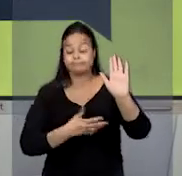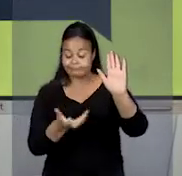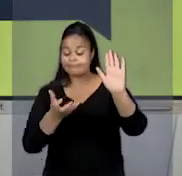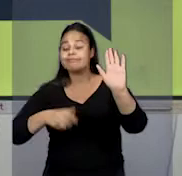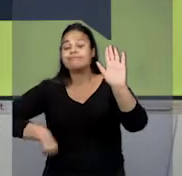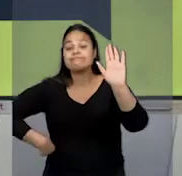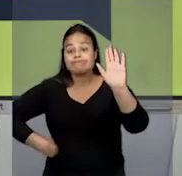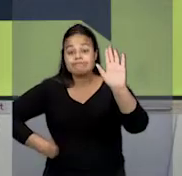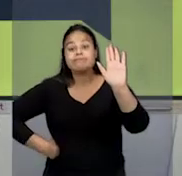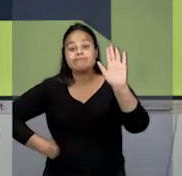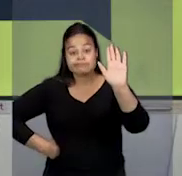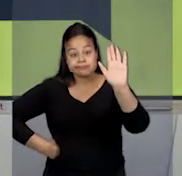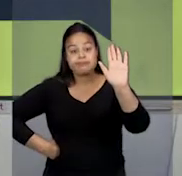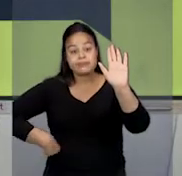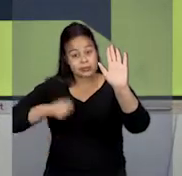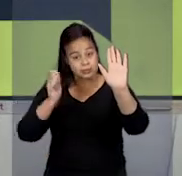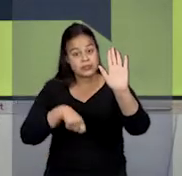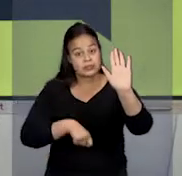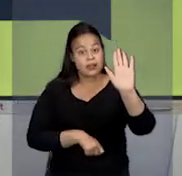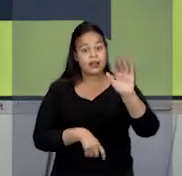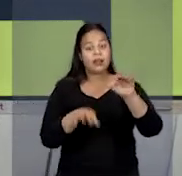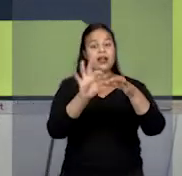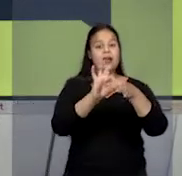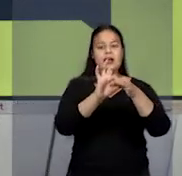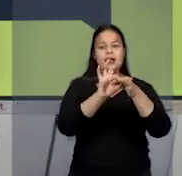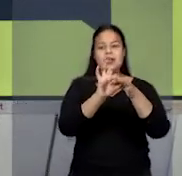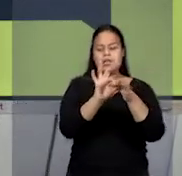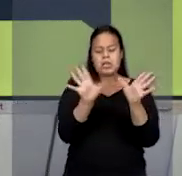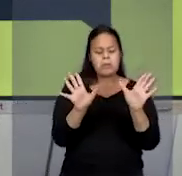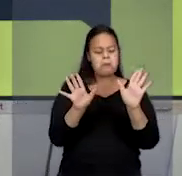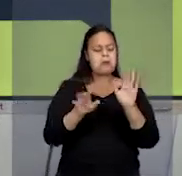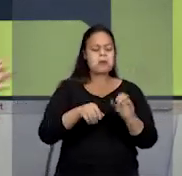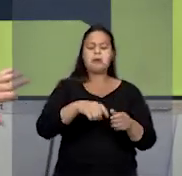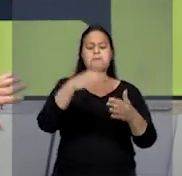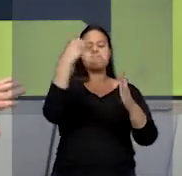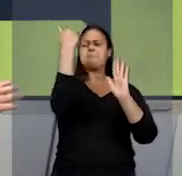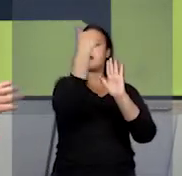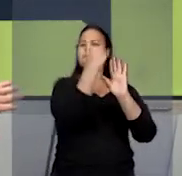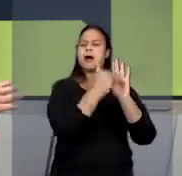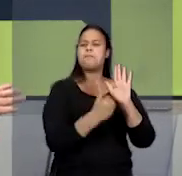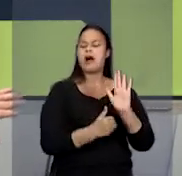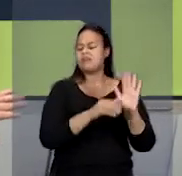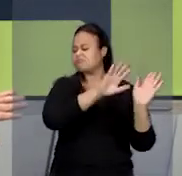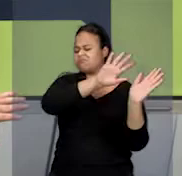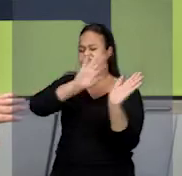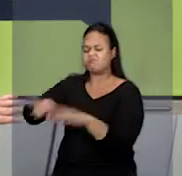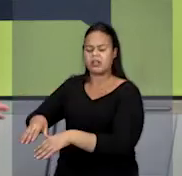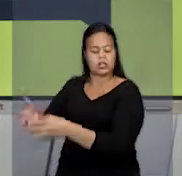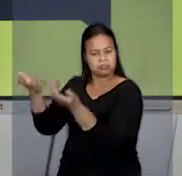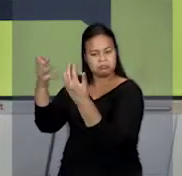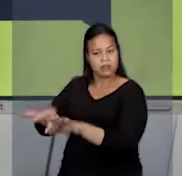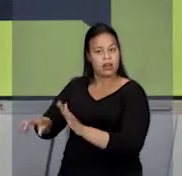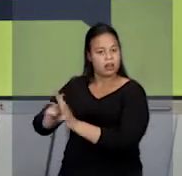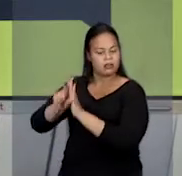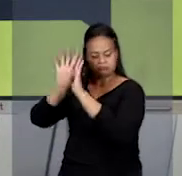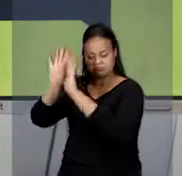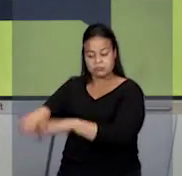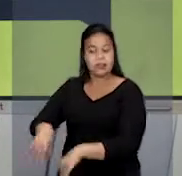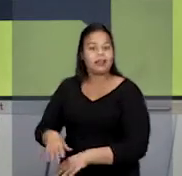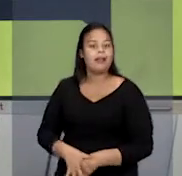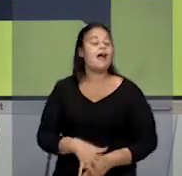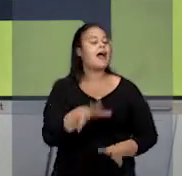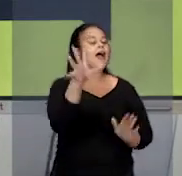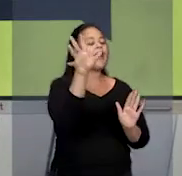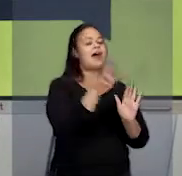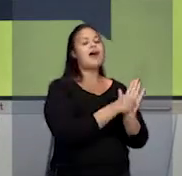Então, as regras que foram consideradas mais democráticas ou mais liberais, foi deixado de lado pela Constituição e foi